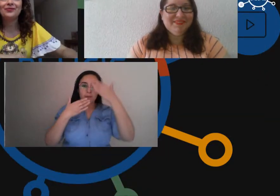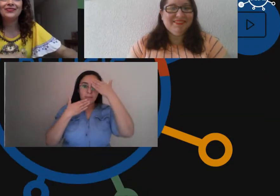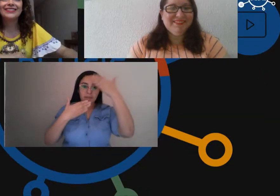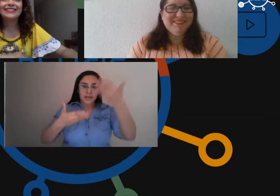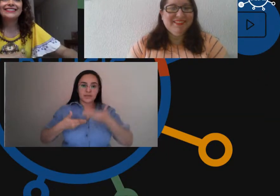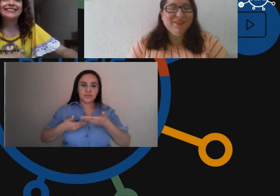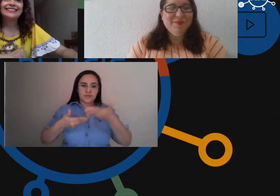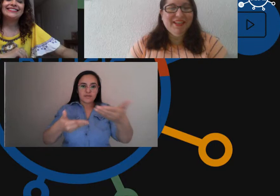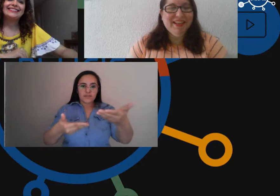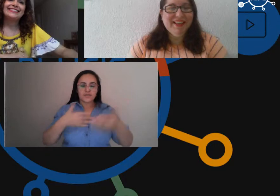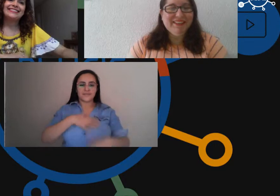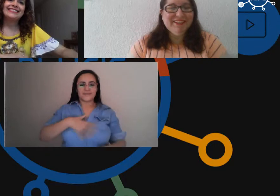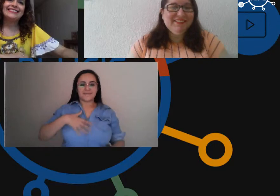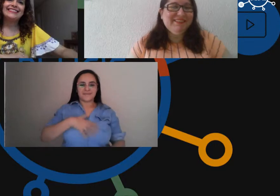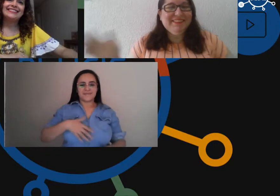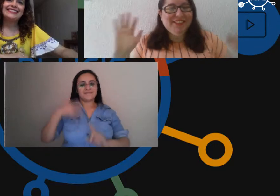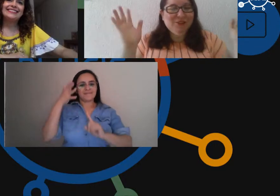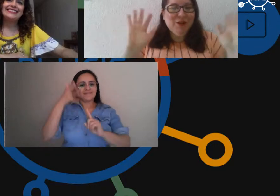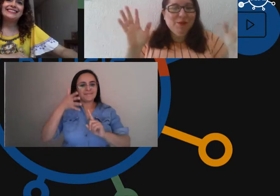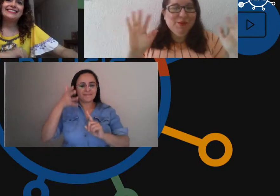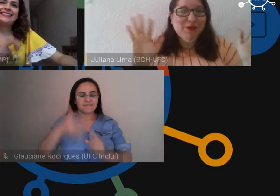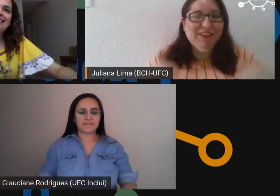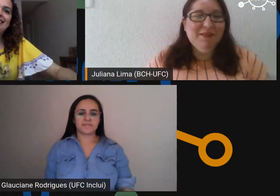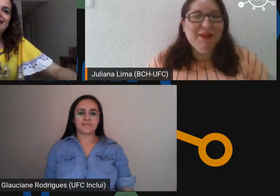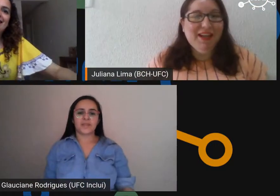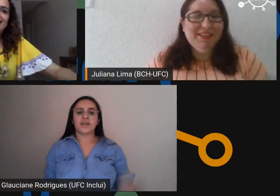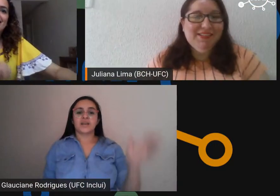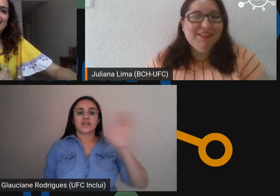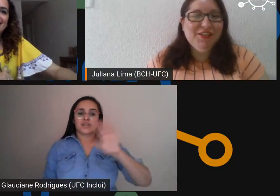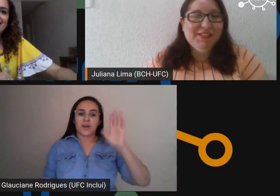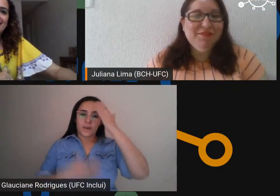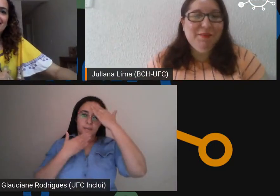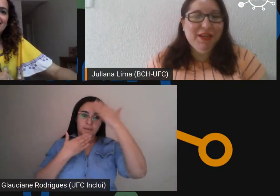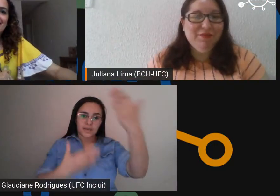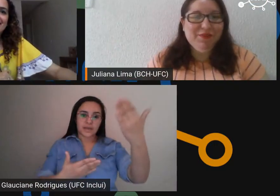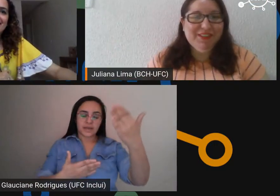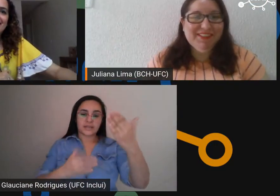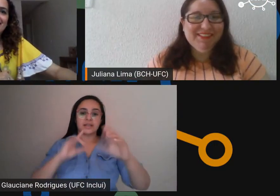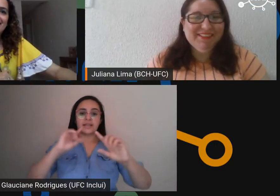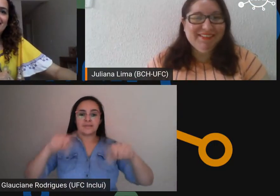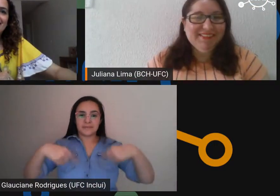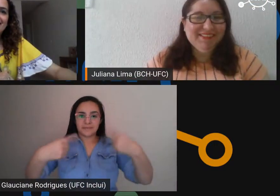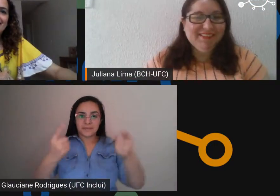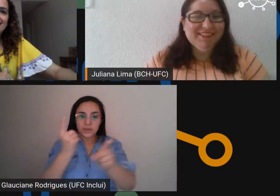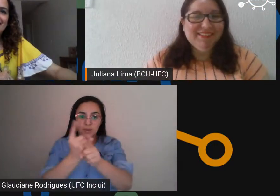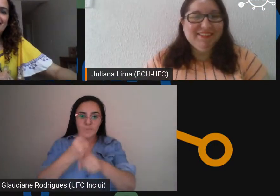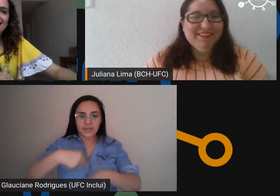aqui. Obrigada. Tchau, tchau, pessoal. Até mais. A gente se vê em breve.